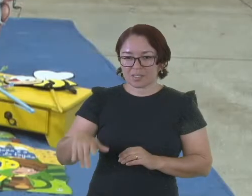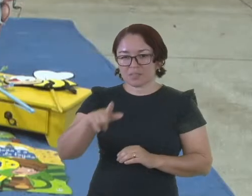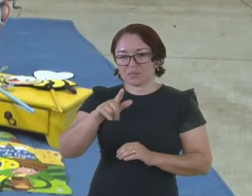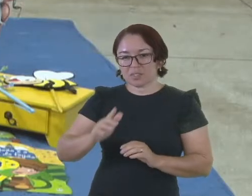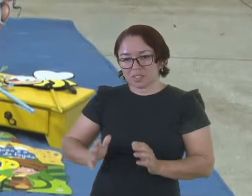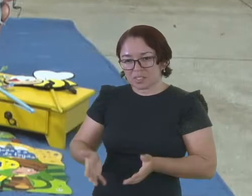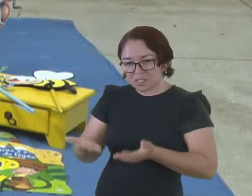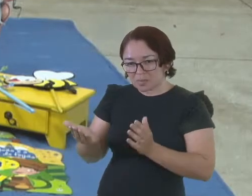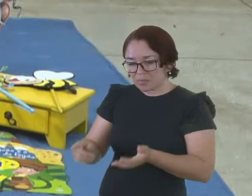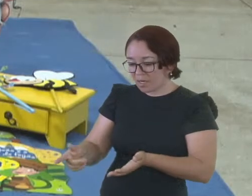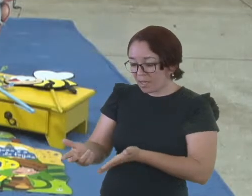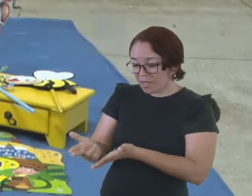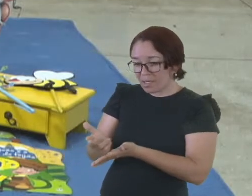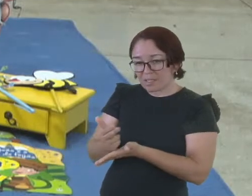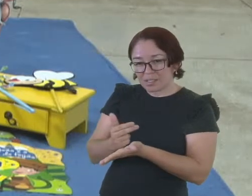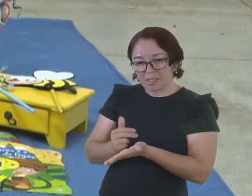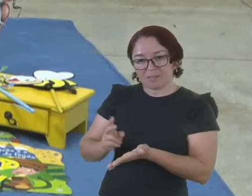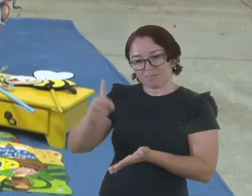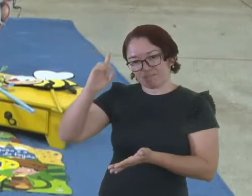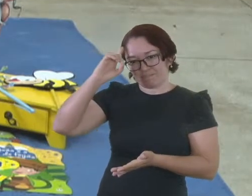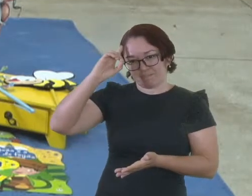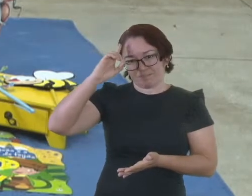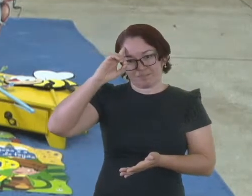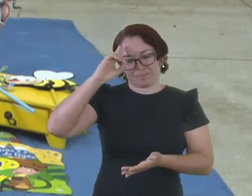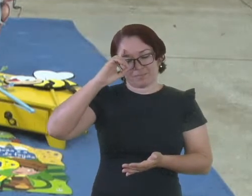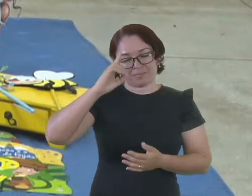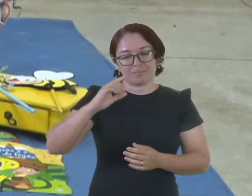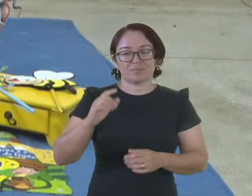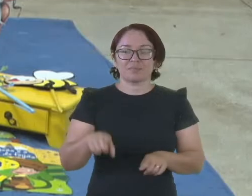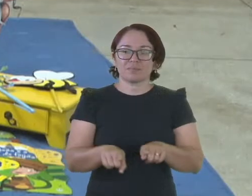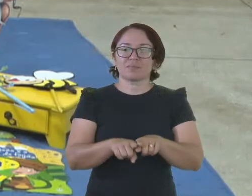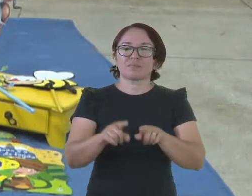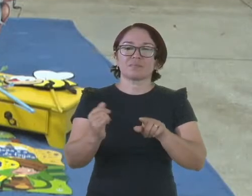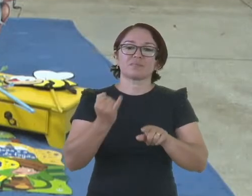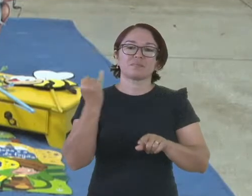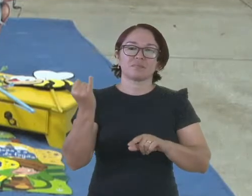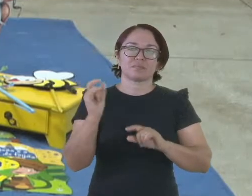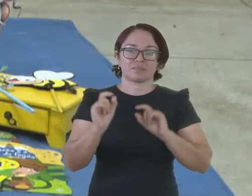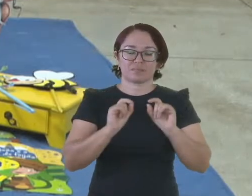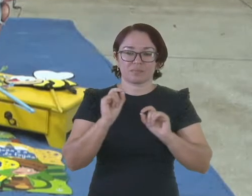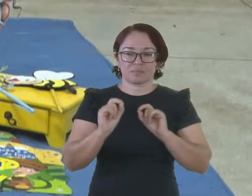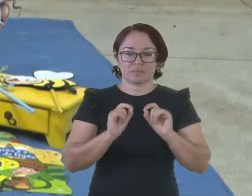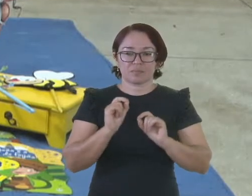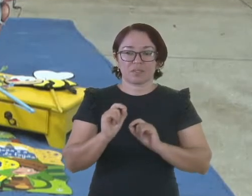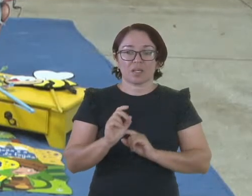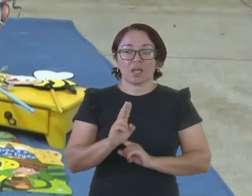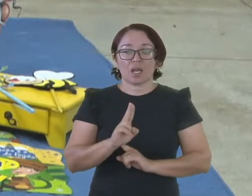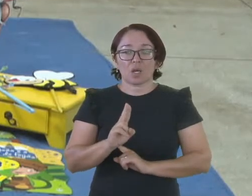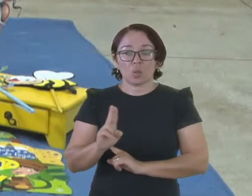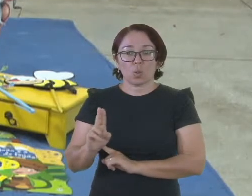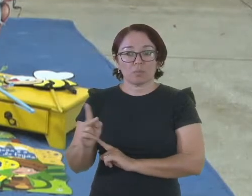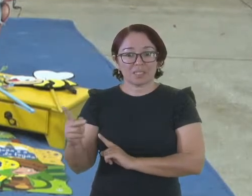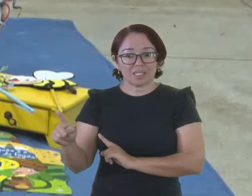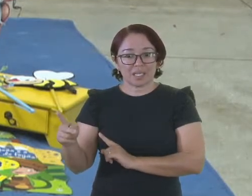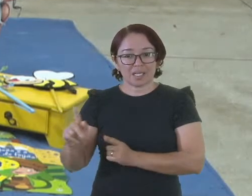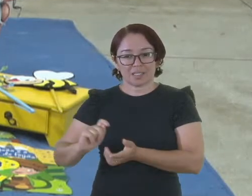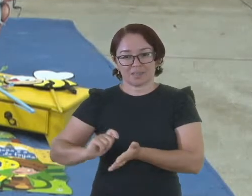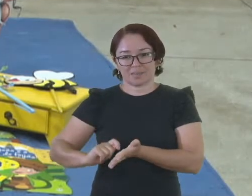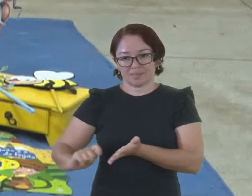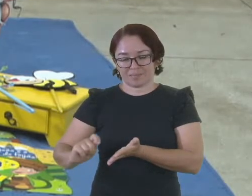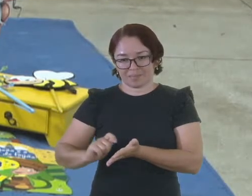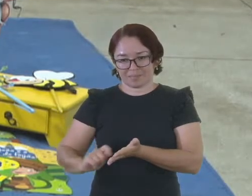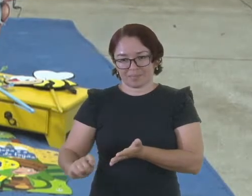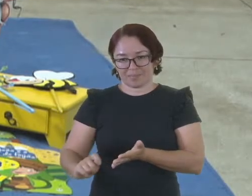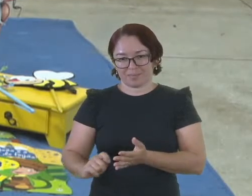dias. Outra coisa muito importante é a escrita do nome. Peça para que a criança escreva